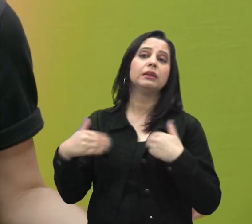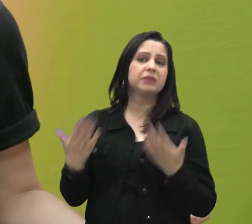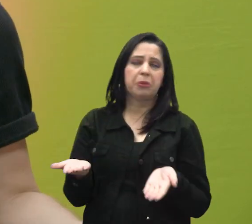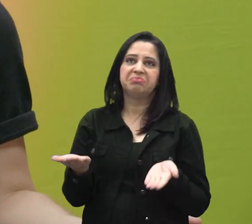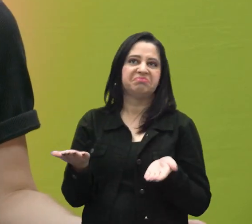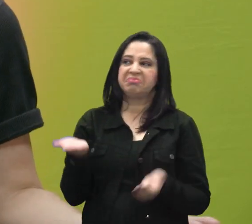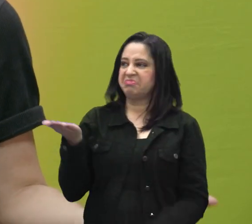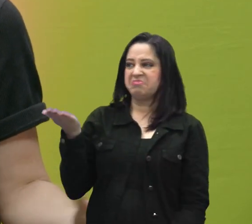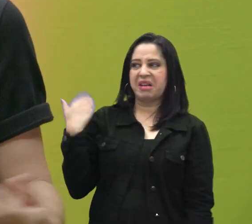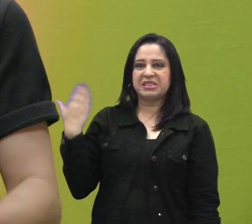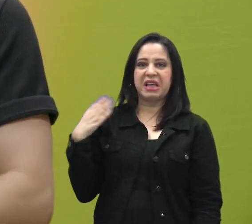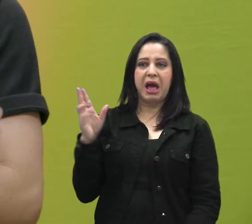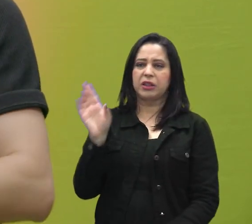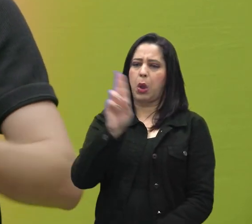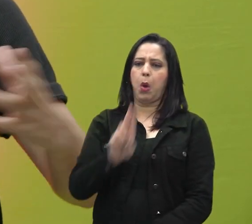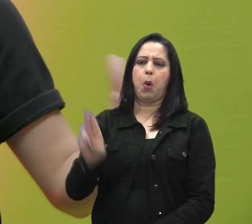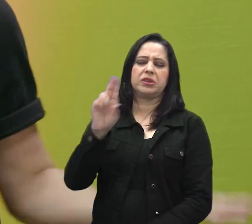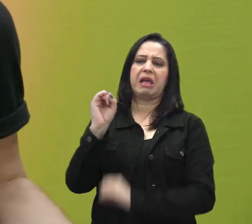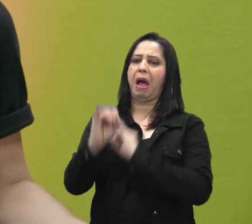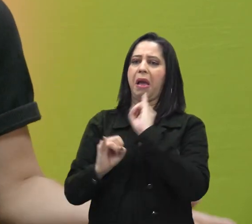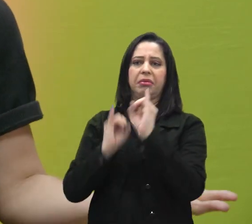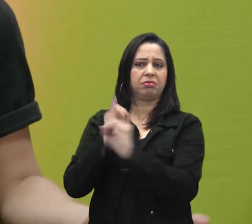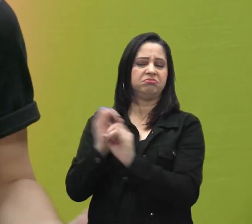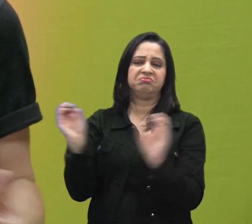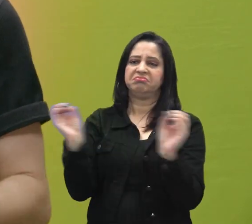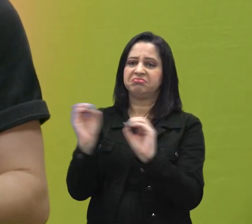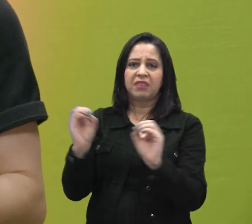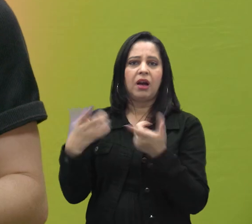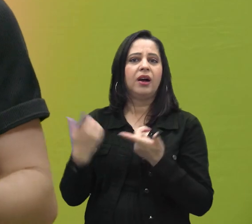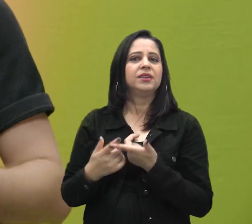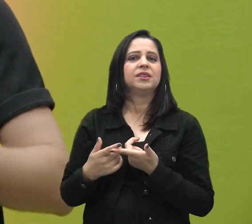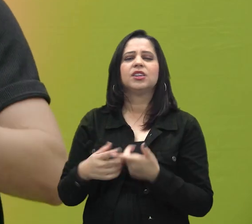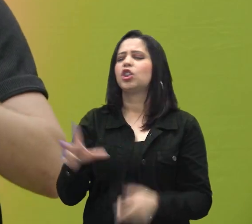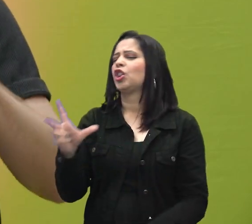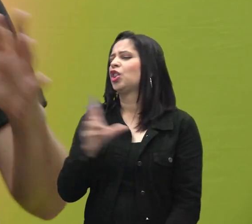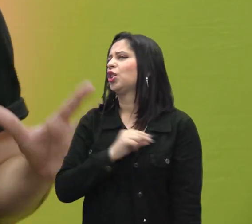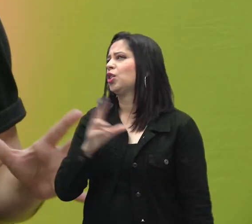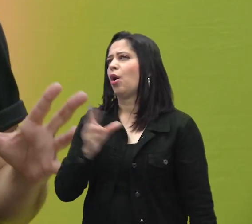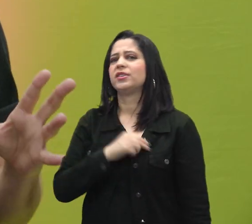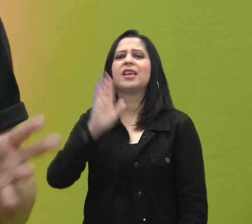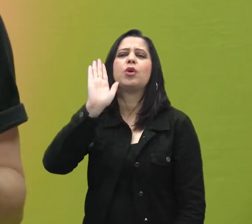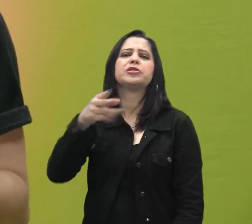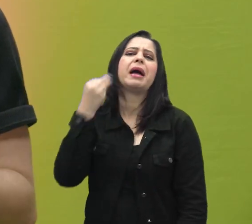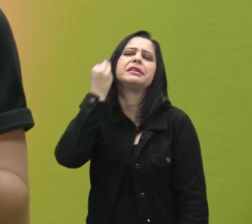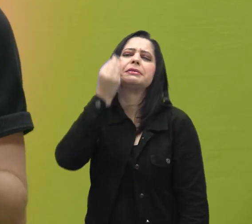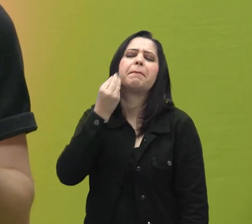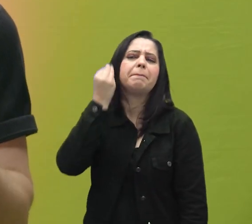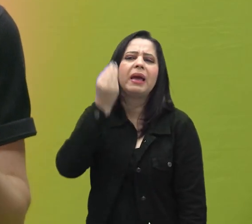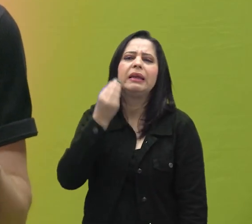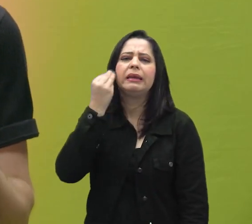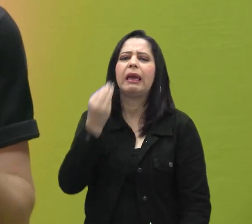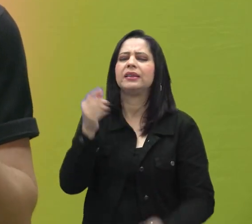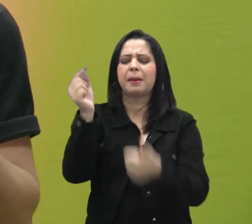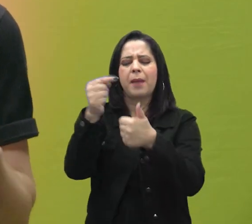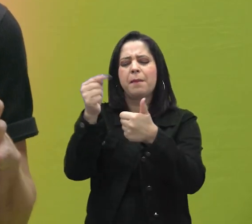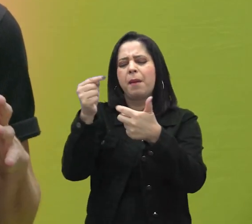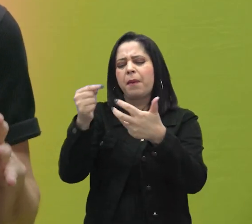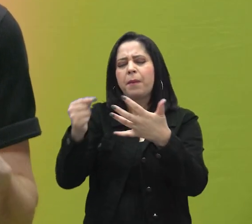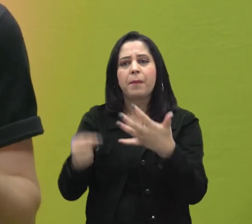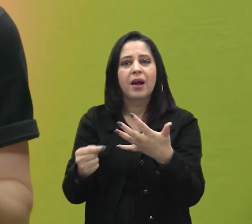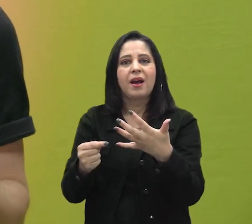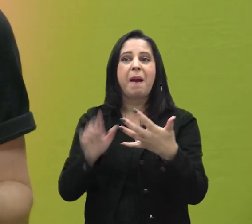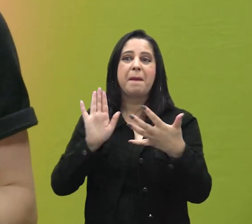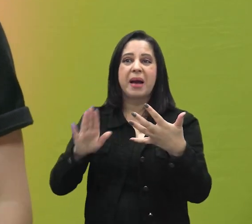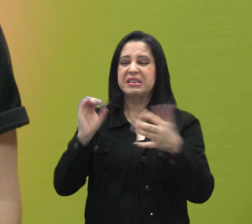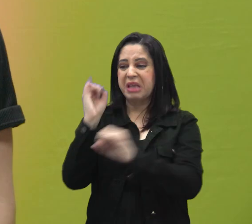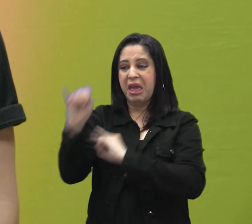campo que eu não utilizava. Eu fazia tudo dentro da carreira, cara, tudo que você possa imaginar envolvendo arte, eu